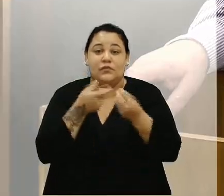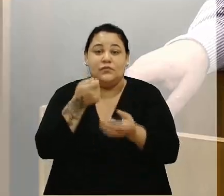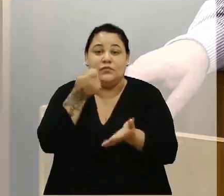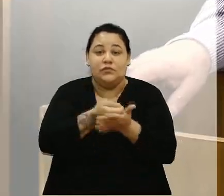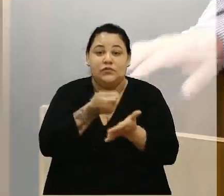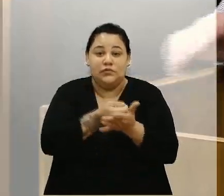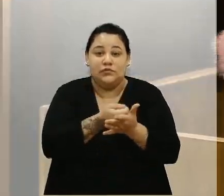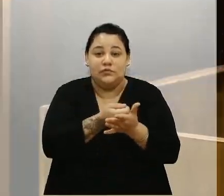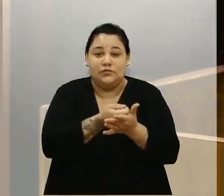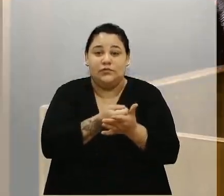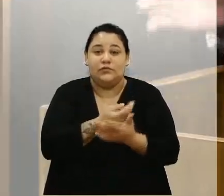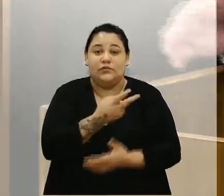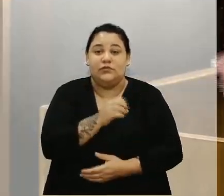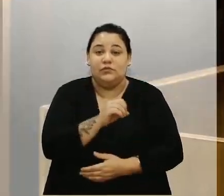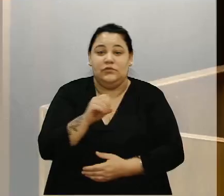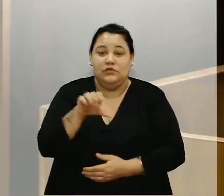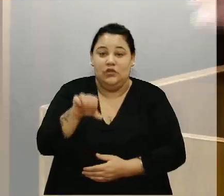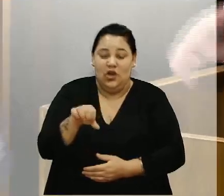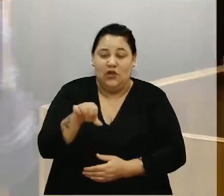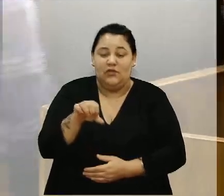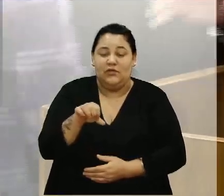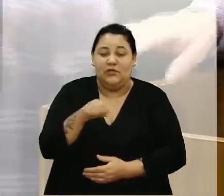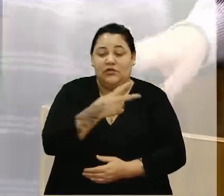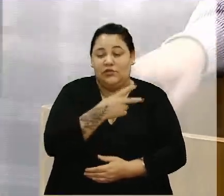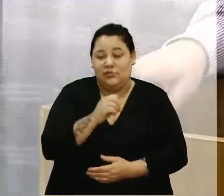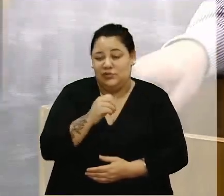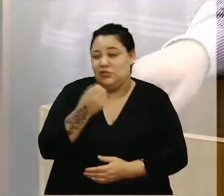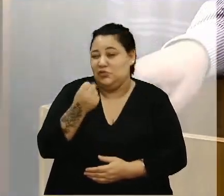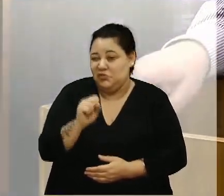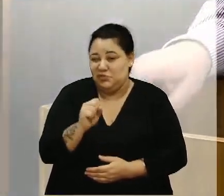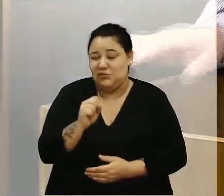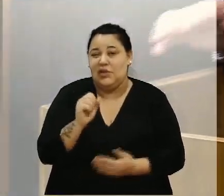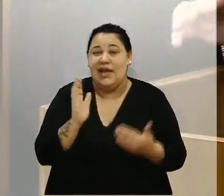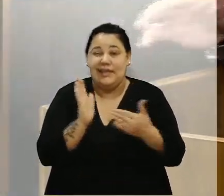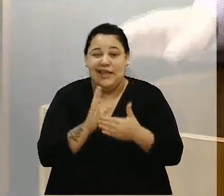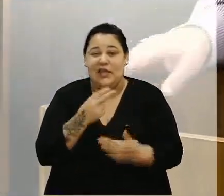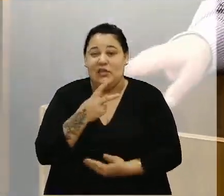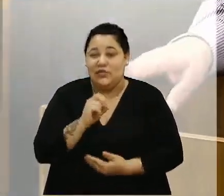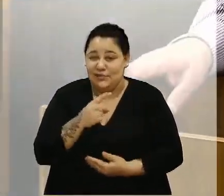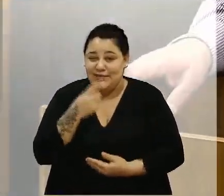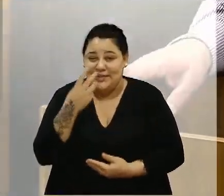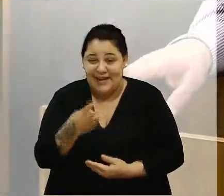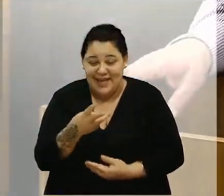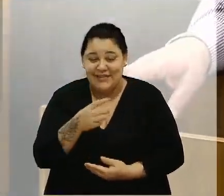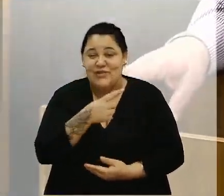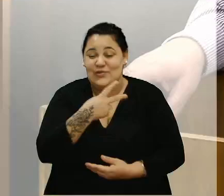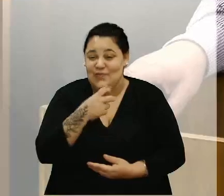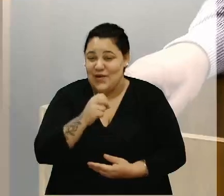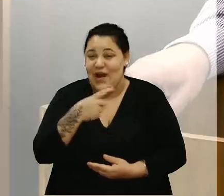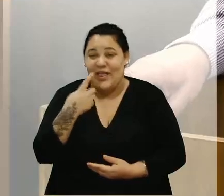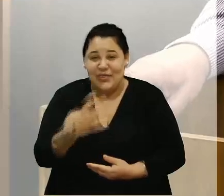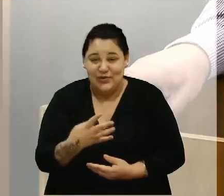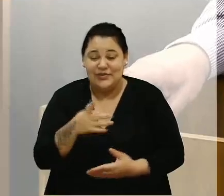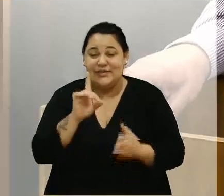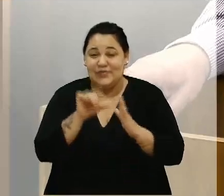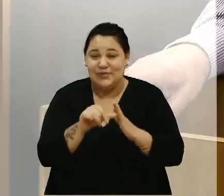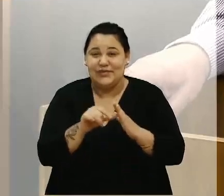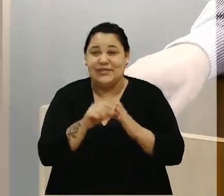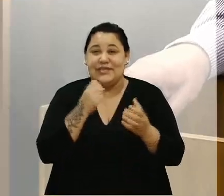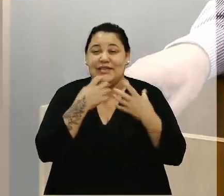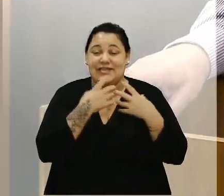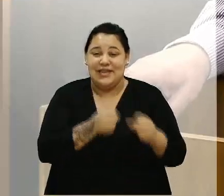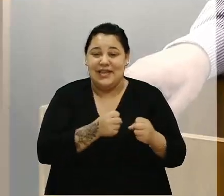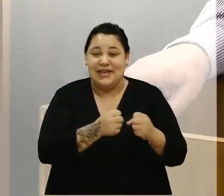em 2009, o senhor discorreu isso aí, 2008, 2009, até 2013, 2014, depois ocupei a Secretaria da